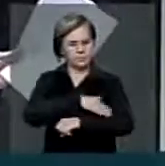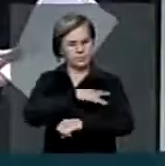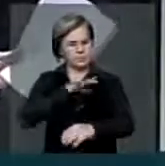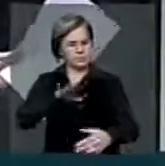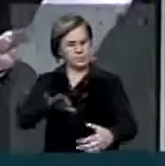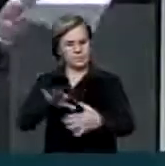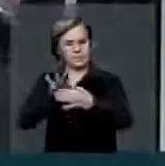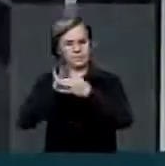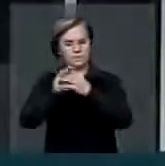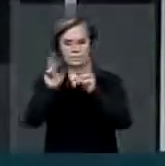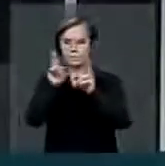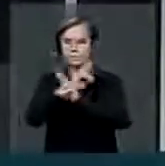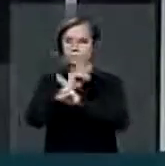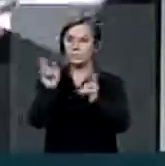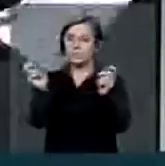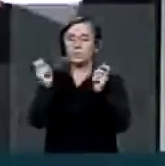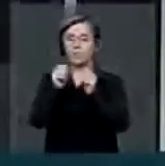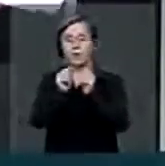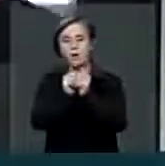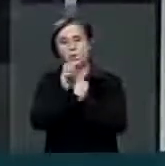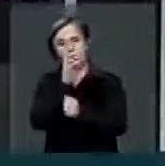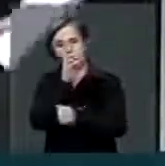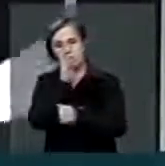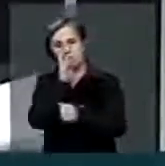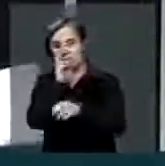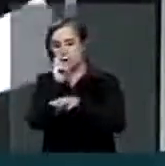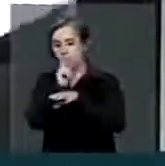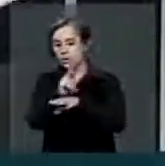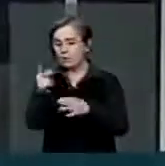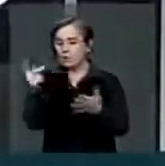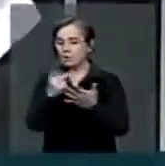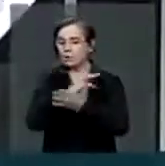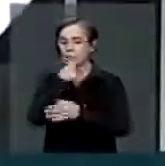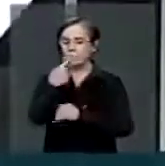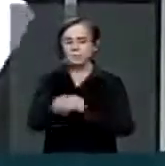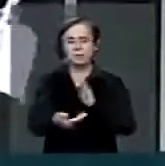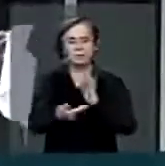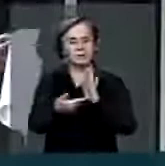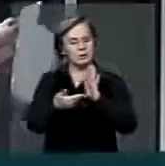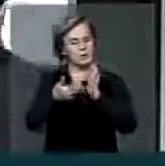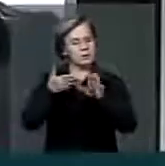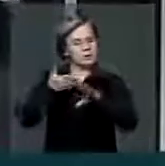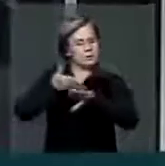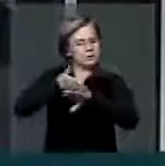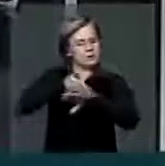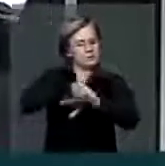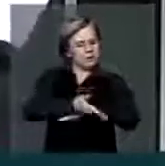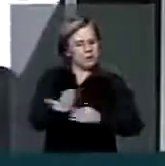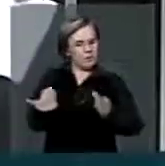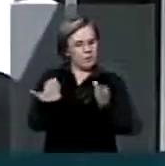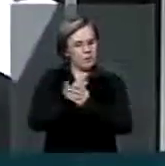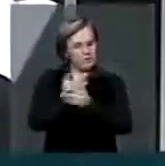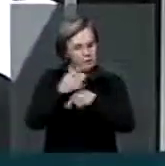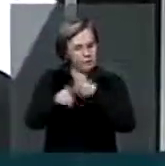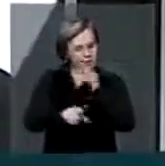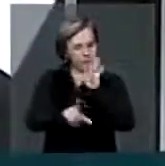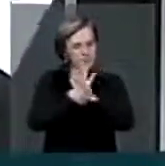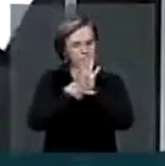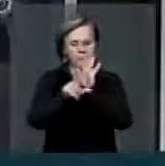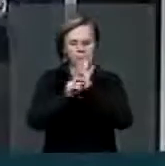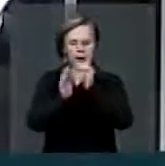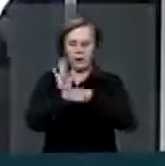na rede, possam acompanhar a vida desta casa e interferir no processo legislativo, ajudando a